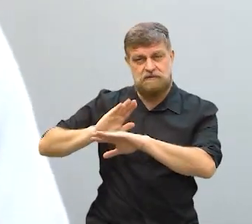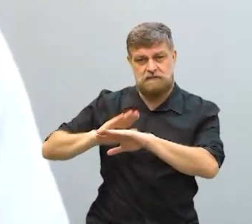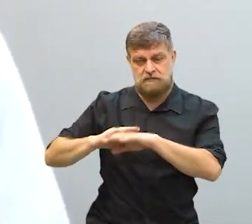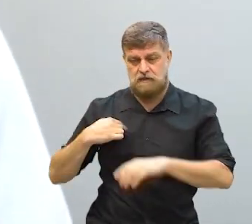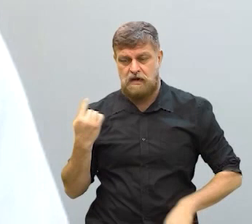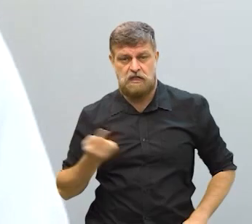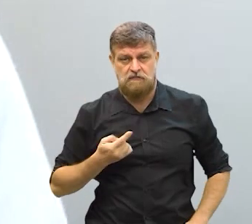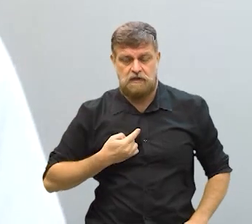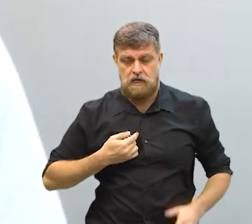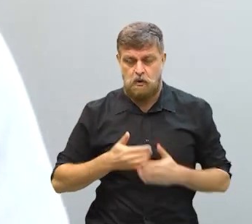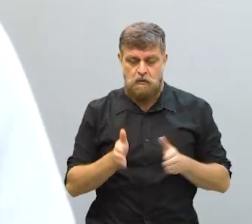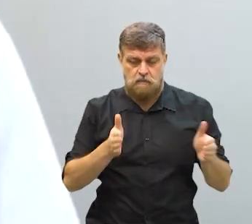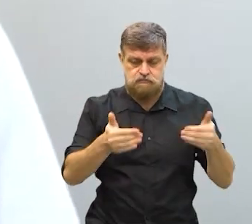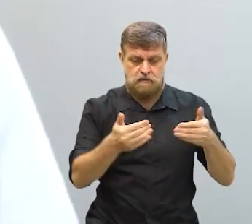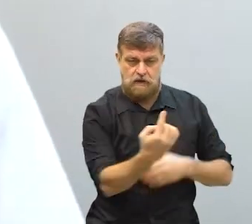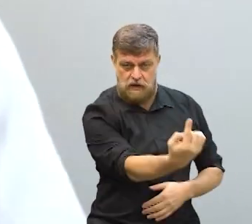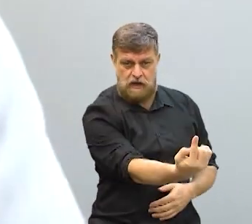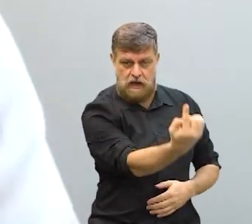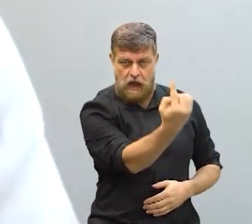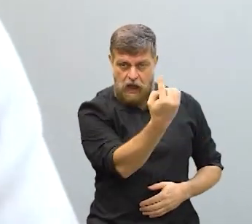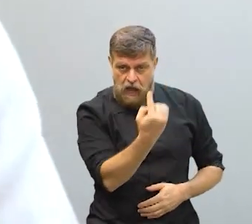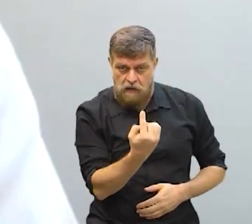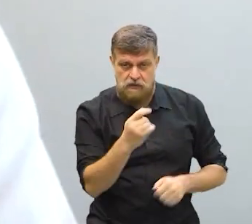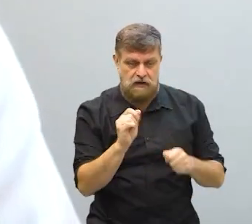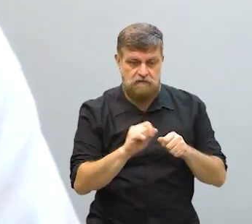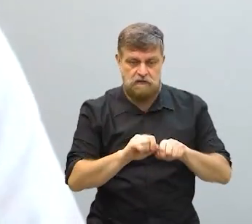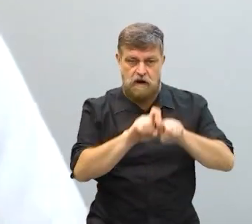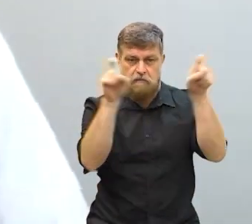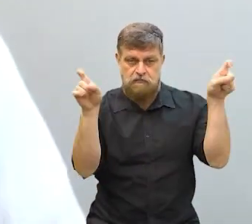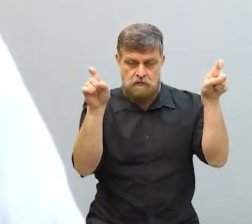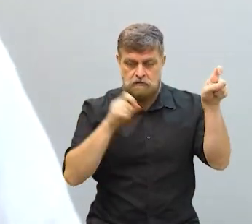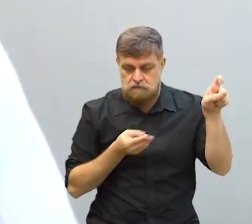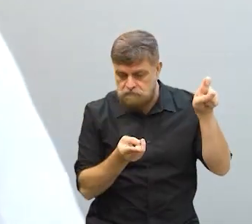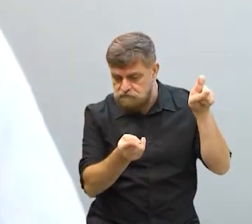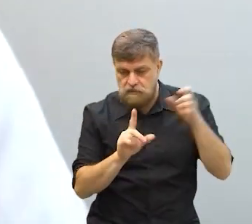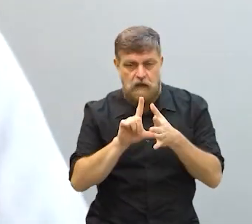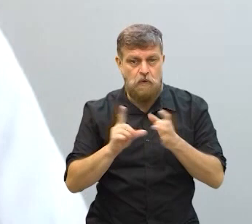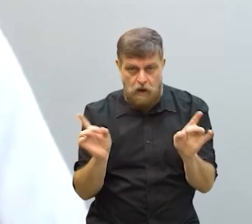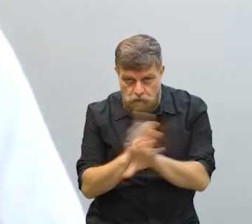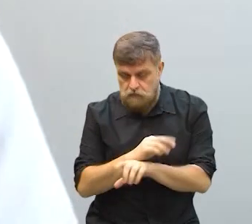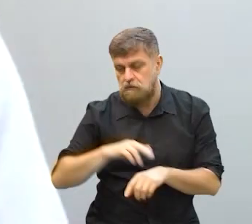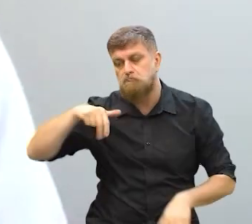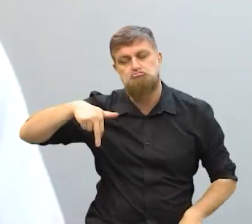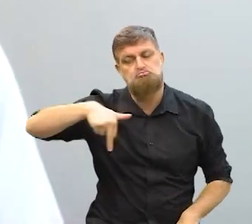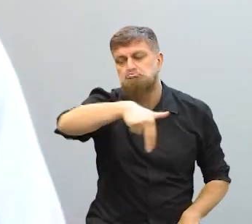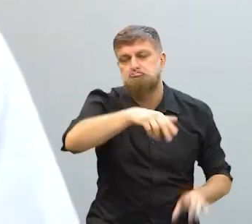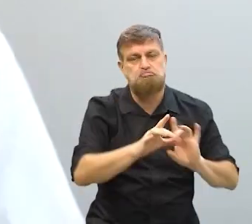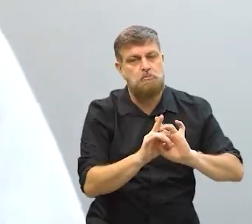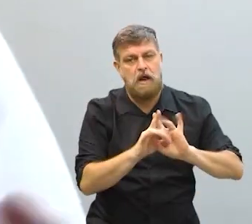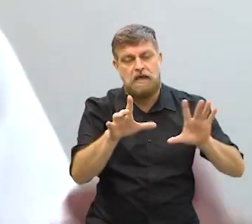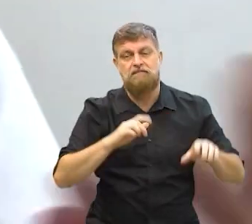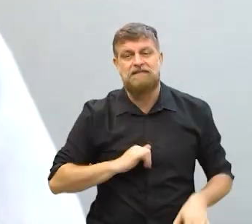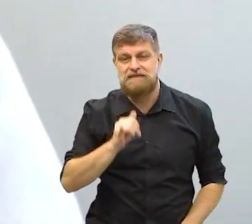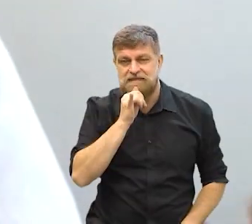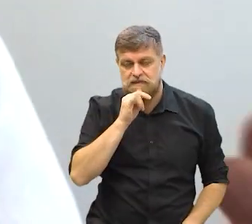realizado de uma forma que a gente chama ambulatorial. A paciente é submetida ao exame, acabou o exame e vai para casa, sem nenhuma complicação. Então